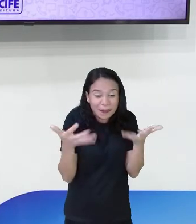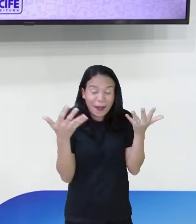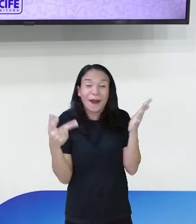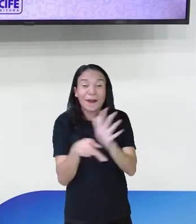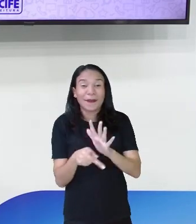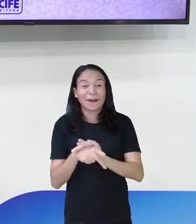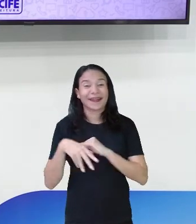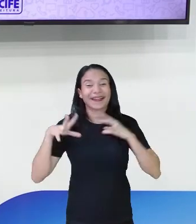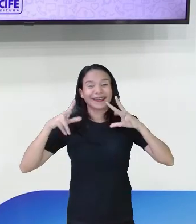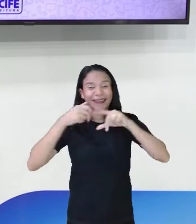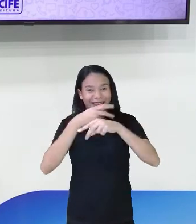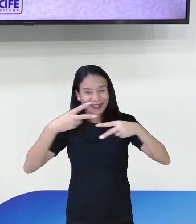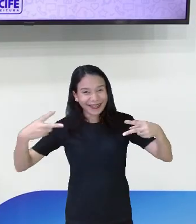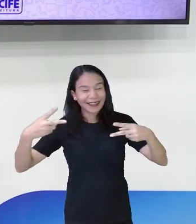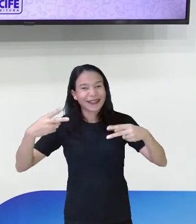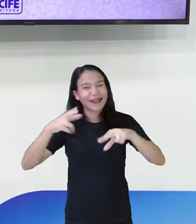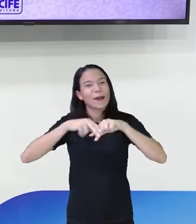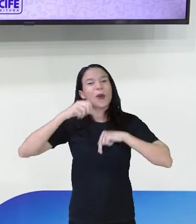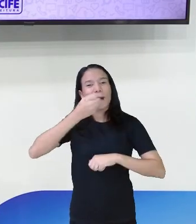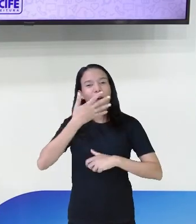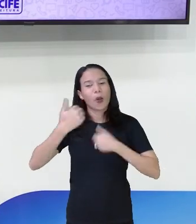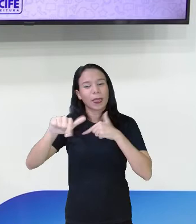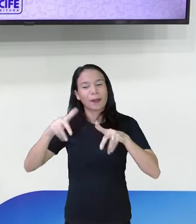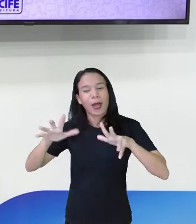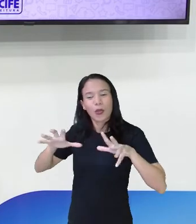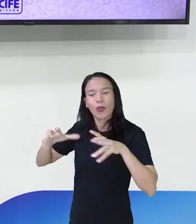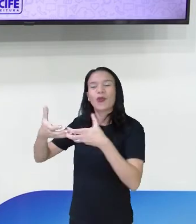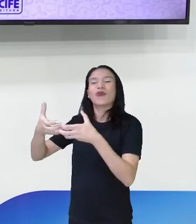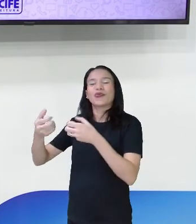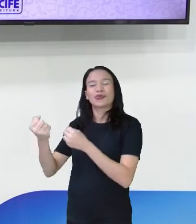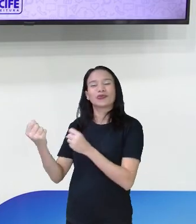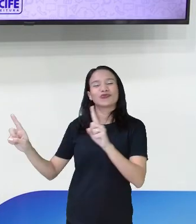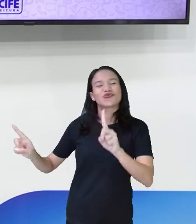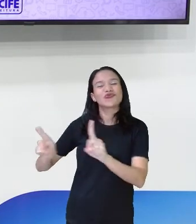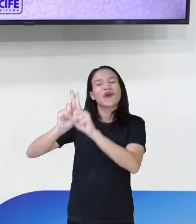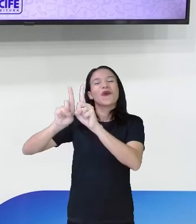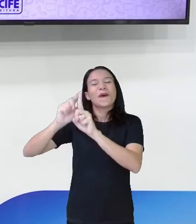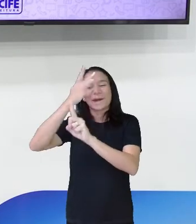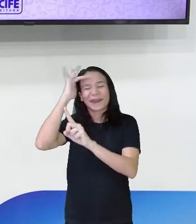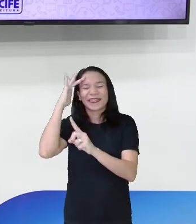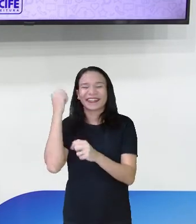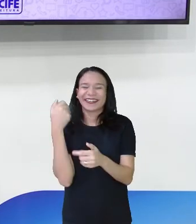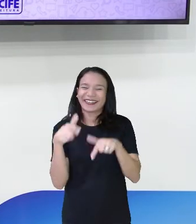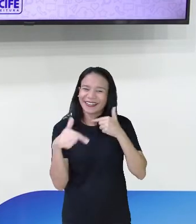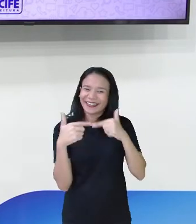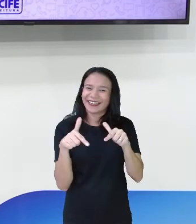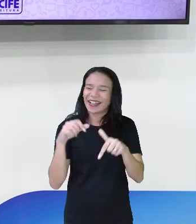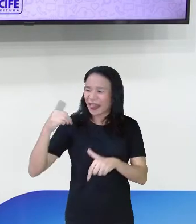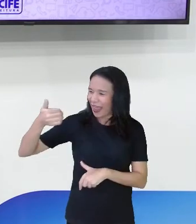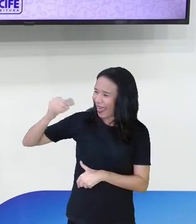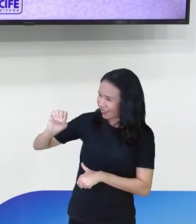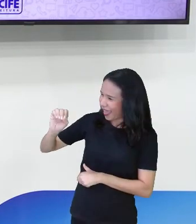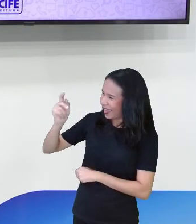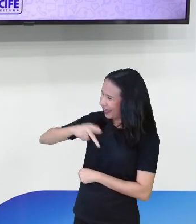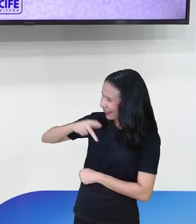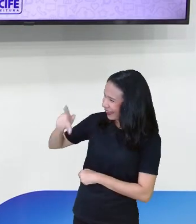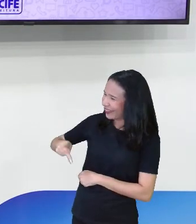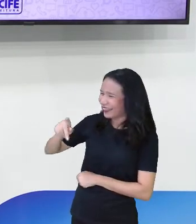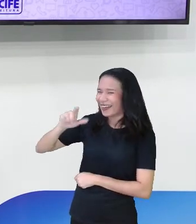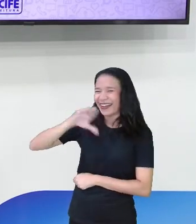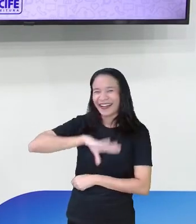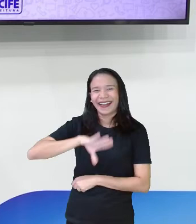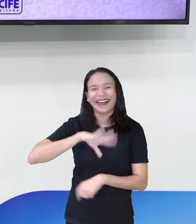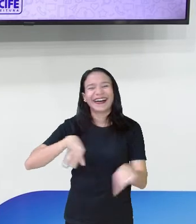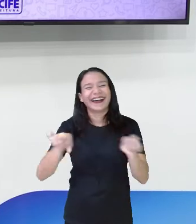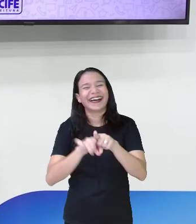em extinção, como é bom, por isso que é bom trabalhar em equipe, não é? Duas cabeças pensam melhor que ela vai tirar 10 hoje, não só em português,